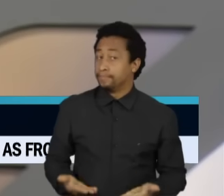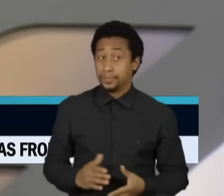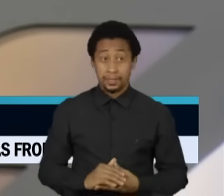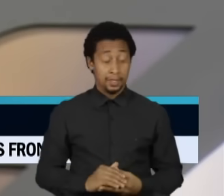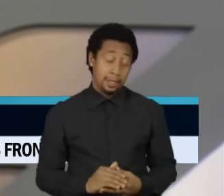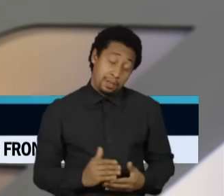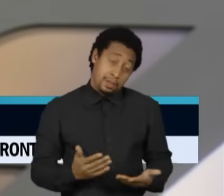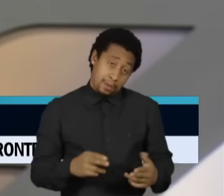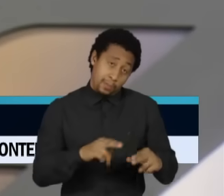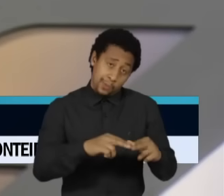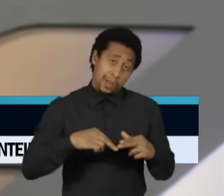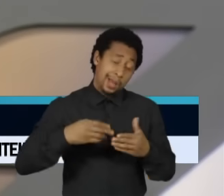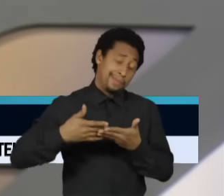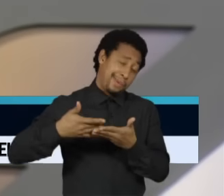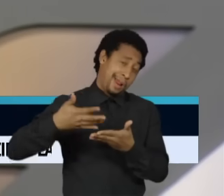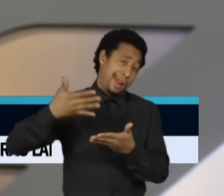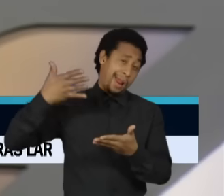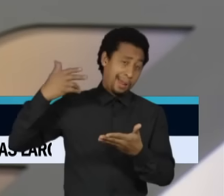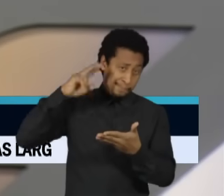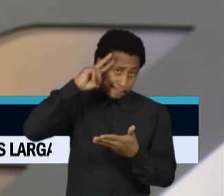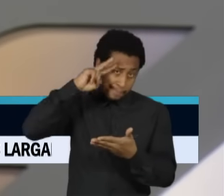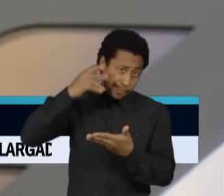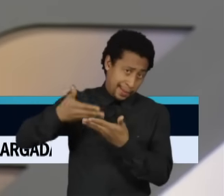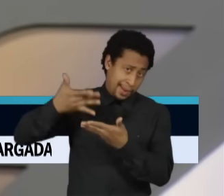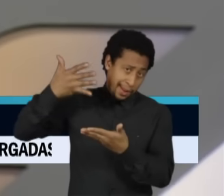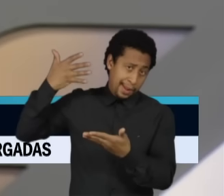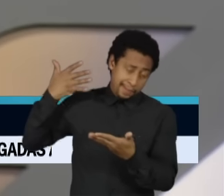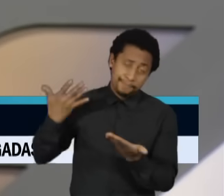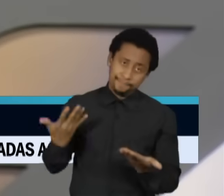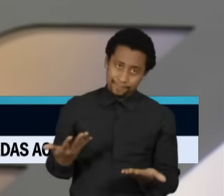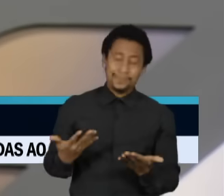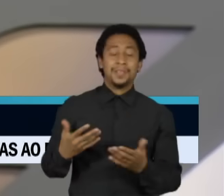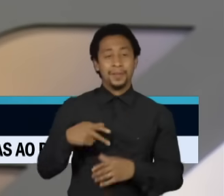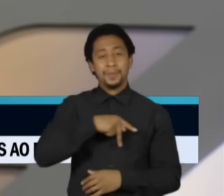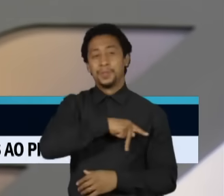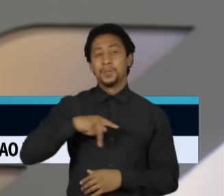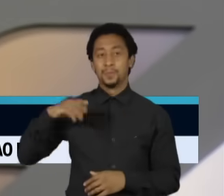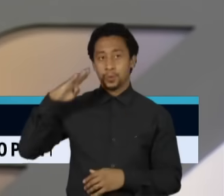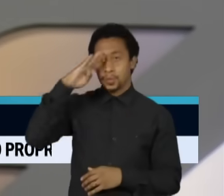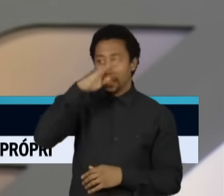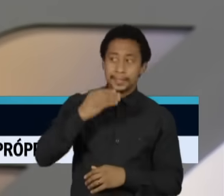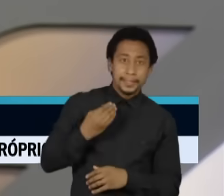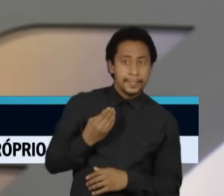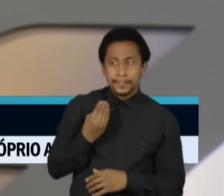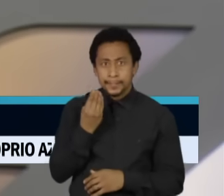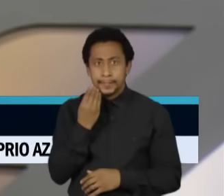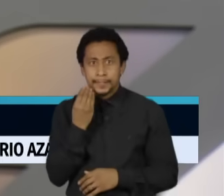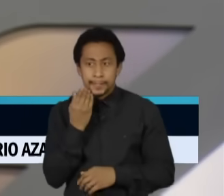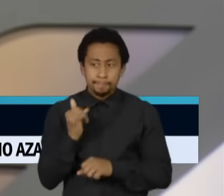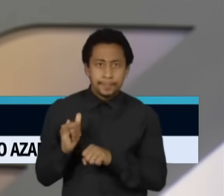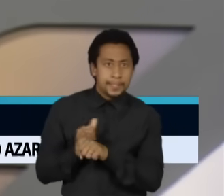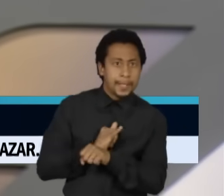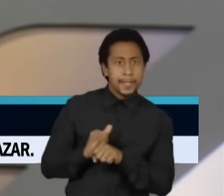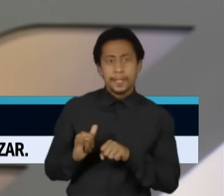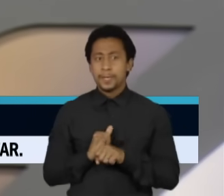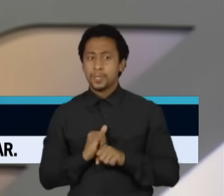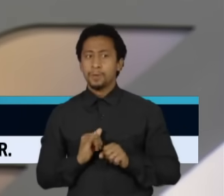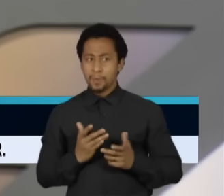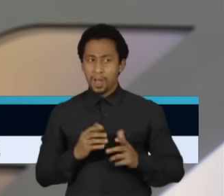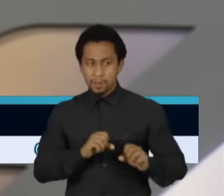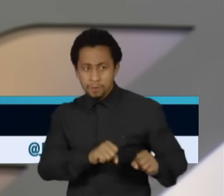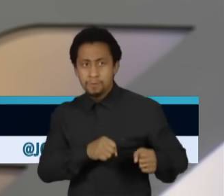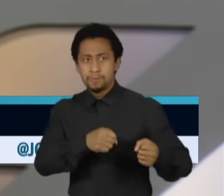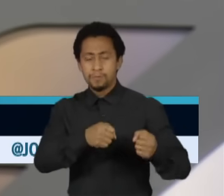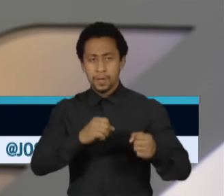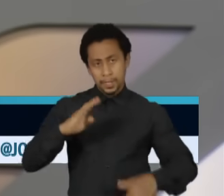dele, né? no momento em que ele eh reúne argumentos para defender a a ditadura, defender a